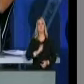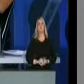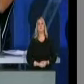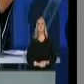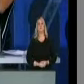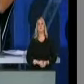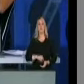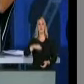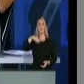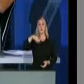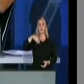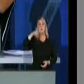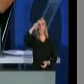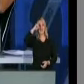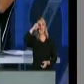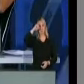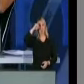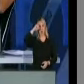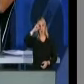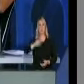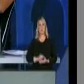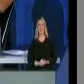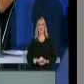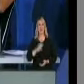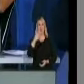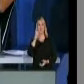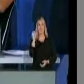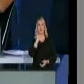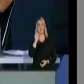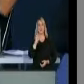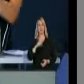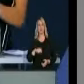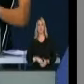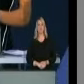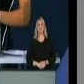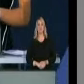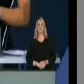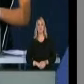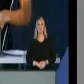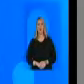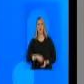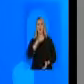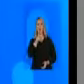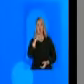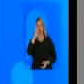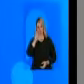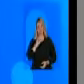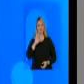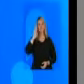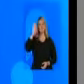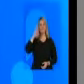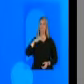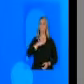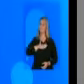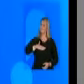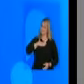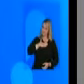É Marcelo Crivella. Você tem 30 segundos para fazer a pergunta, Fábio. Boa noite, candidato. Uma